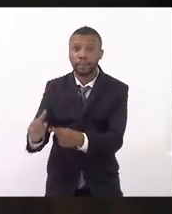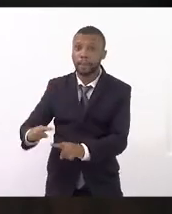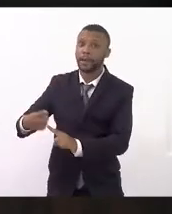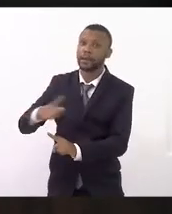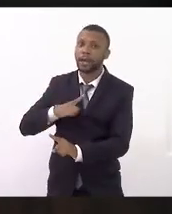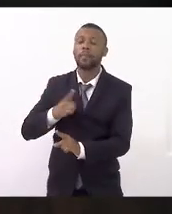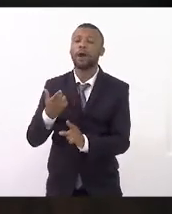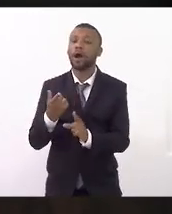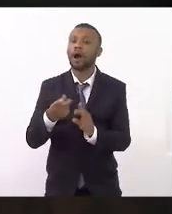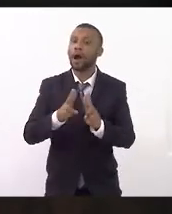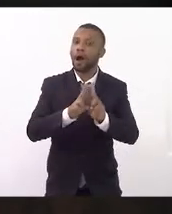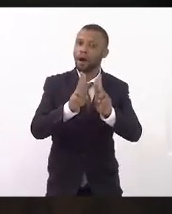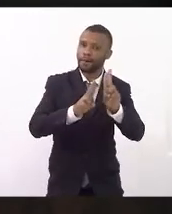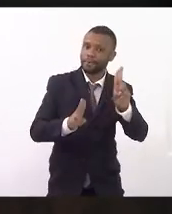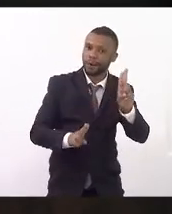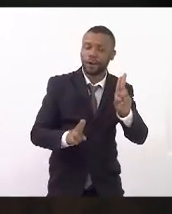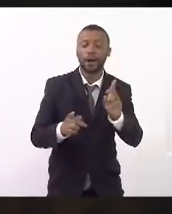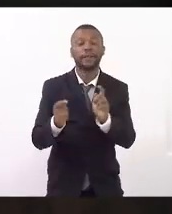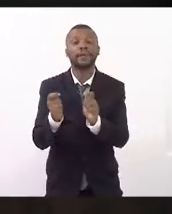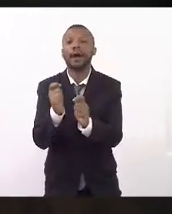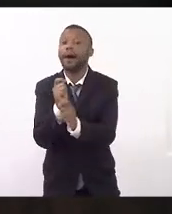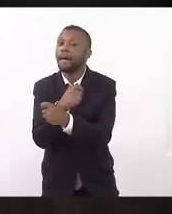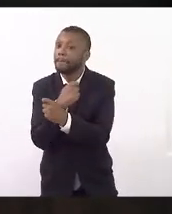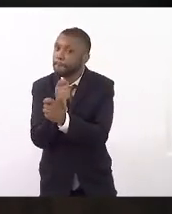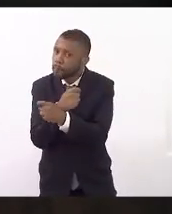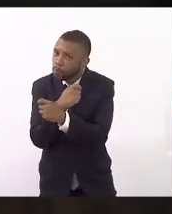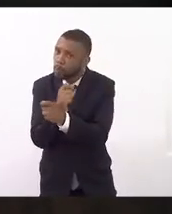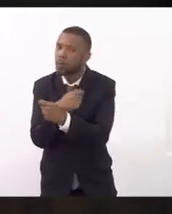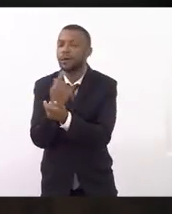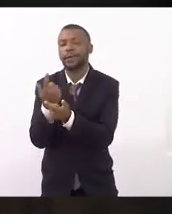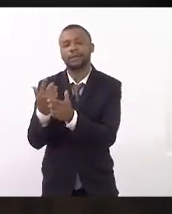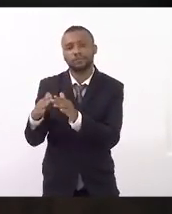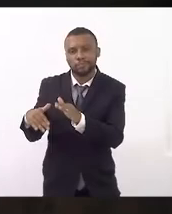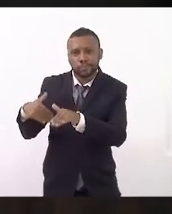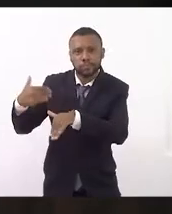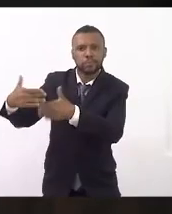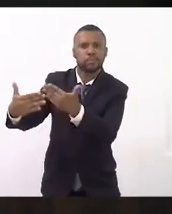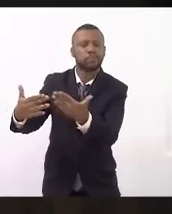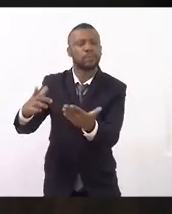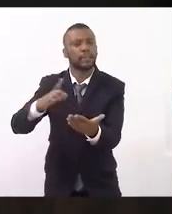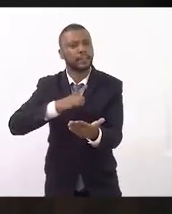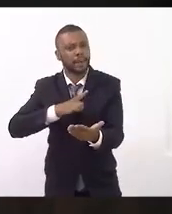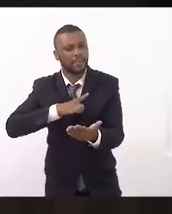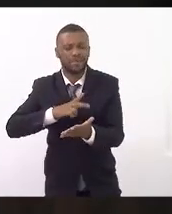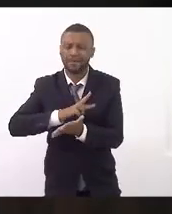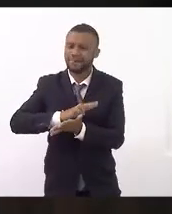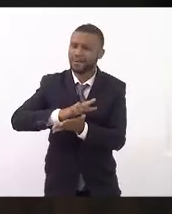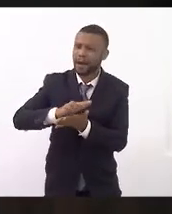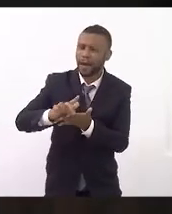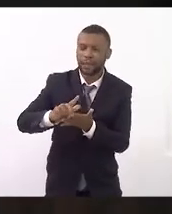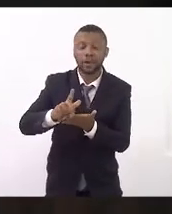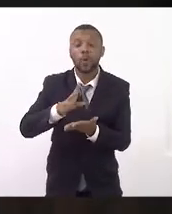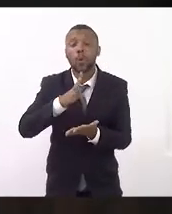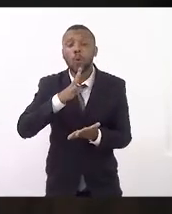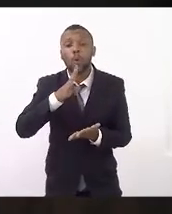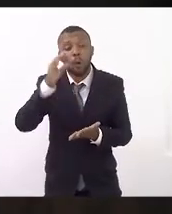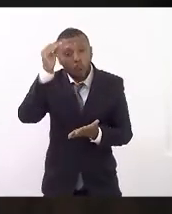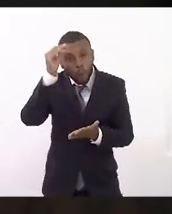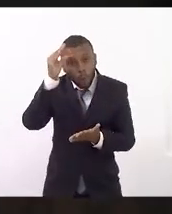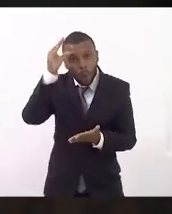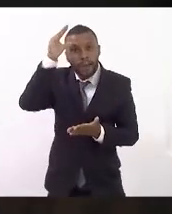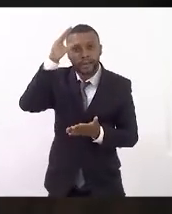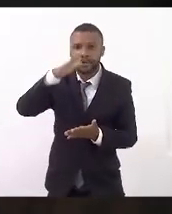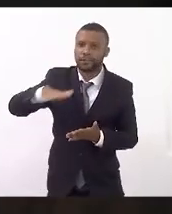a PUC está muito avançada nessa questão, temos Pesagro, temos aqui o conhecimento.